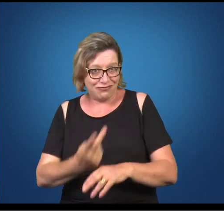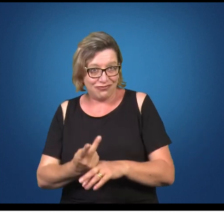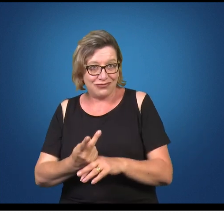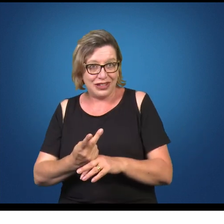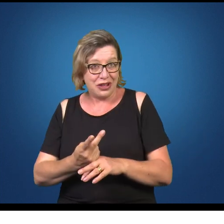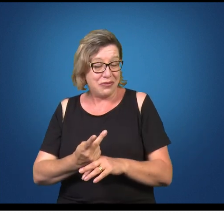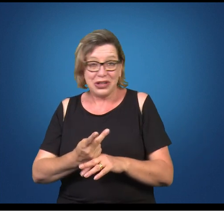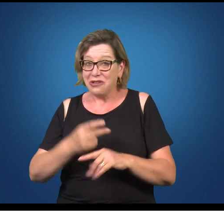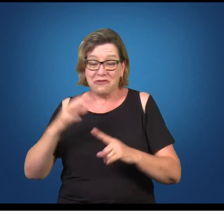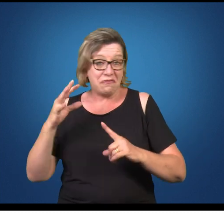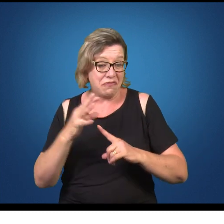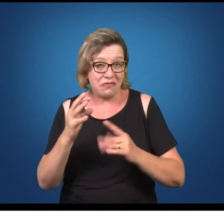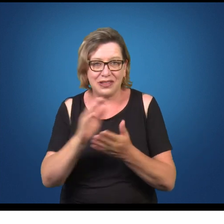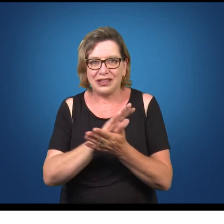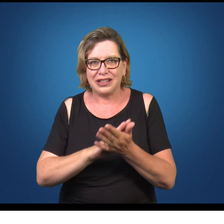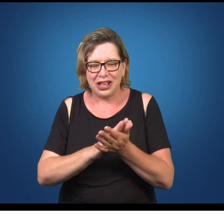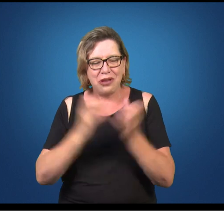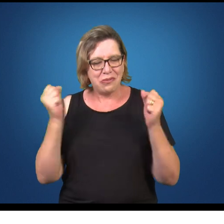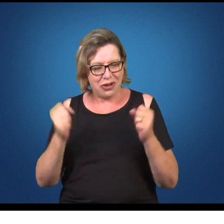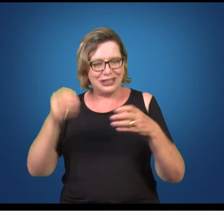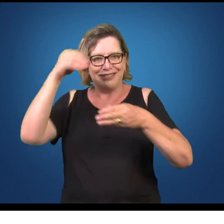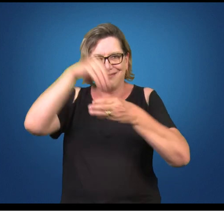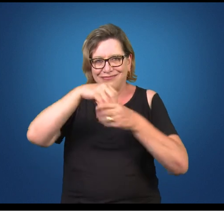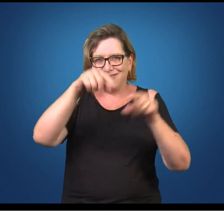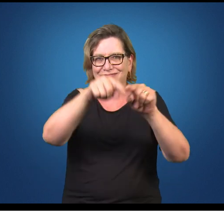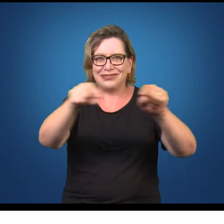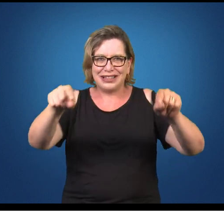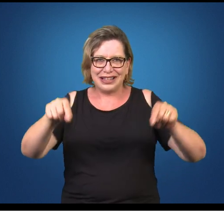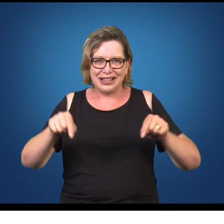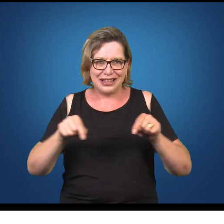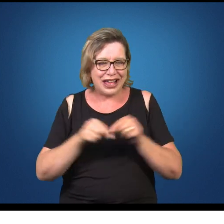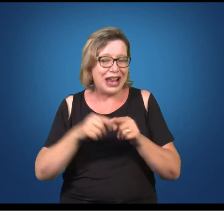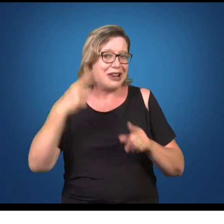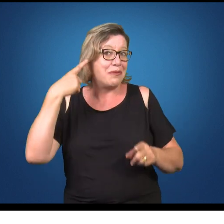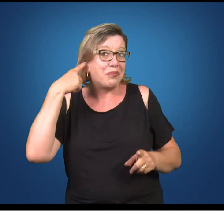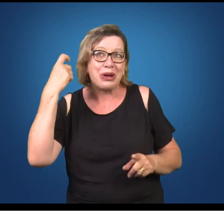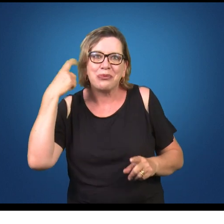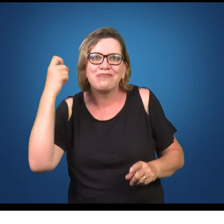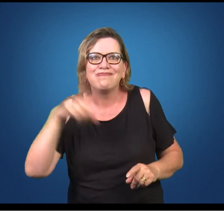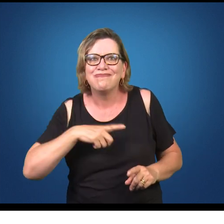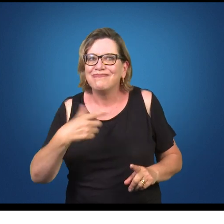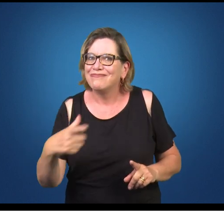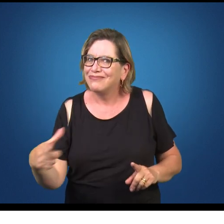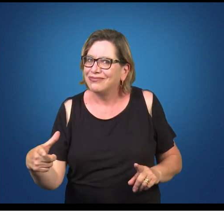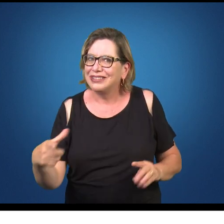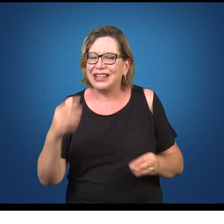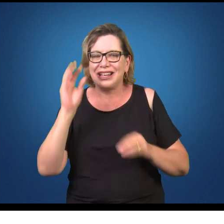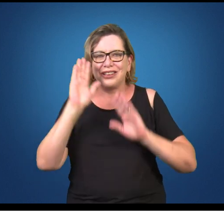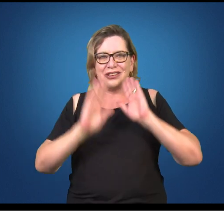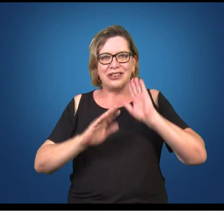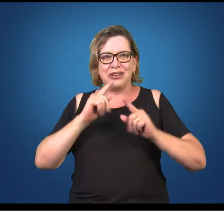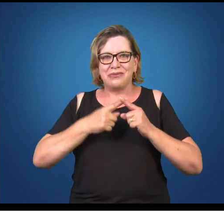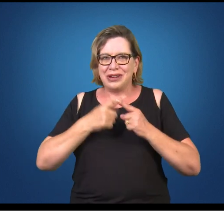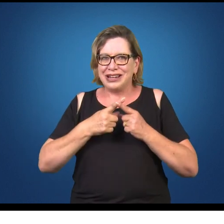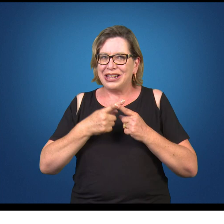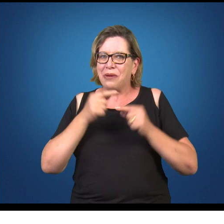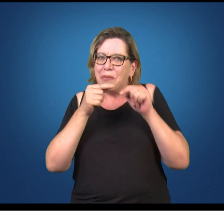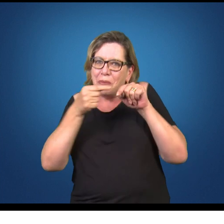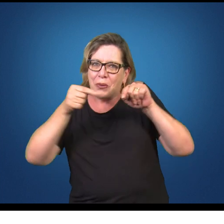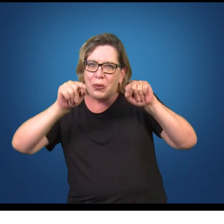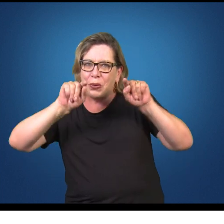vai interferir, pode Sim, ficar com dentro de sala de espaço, aula, o né? espaço, não vai fazer barulho, né? Porque